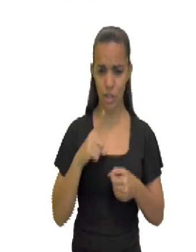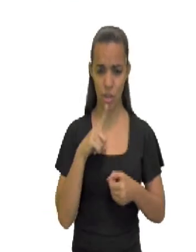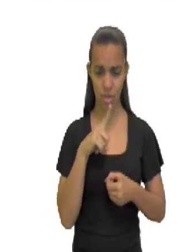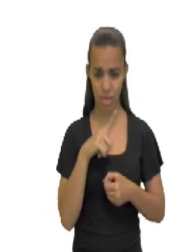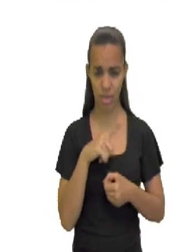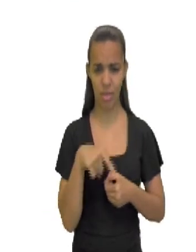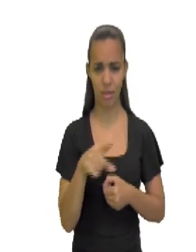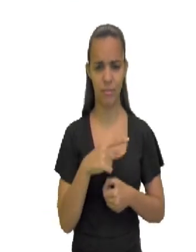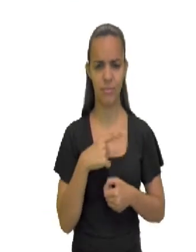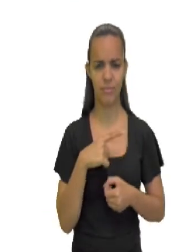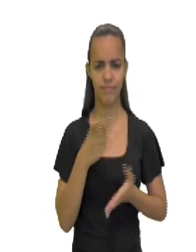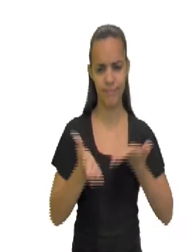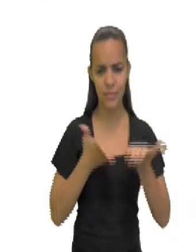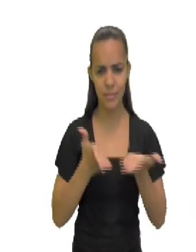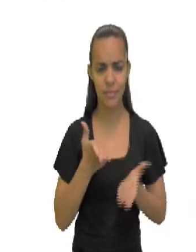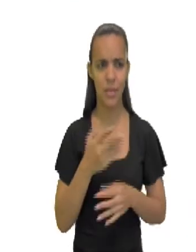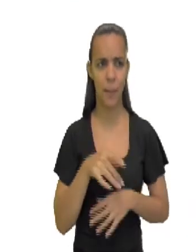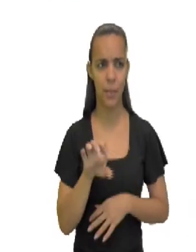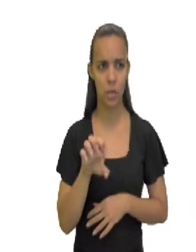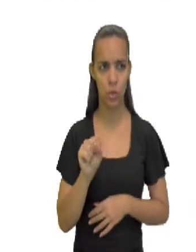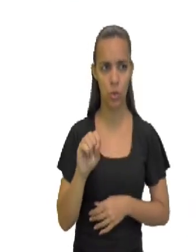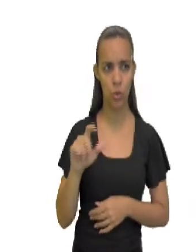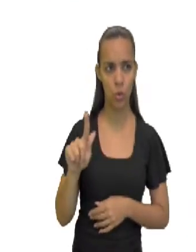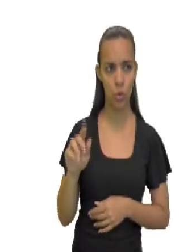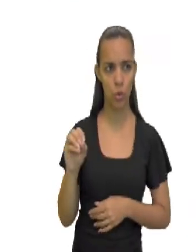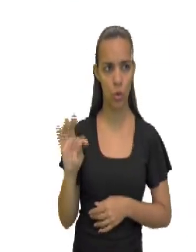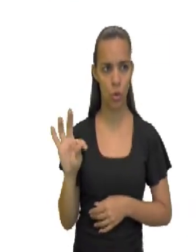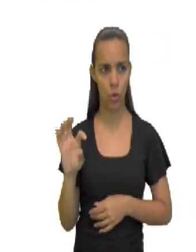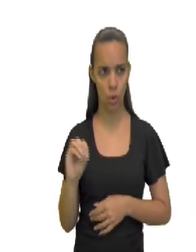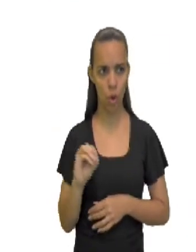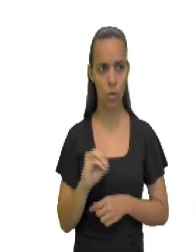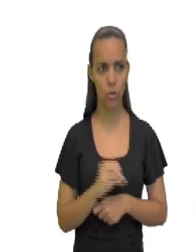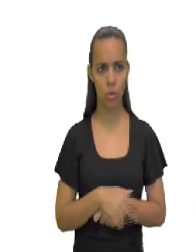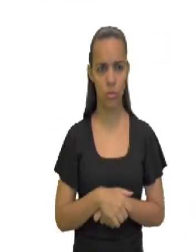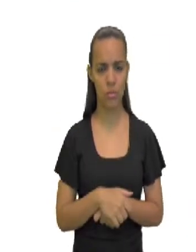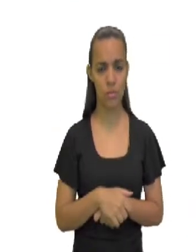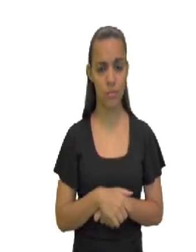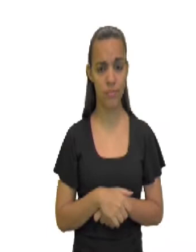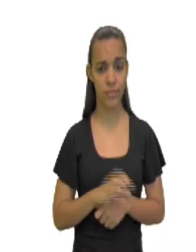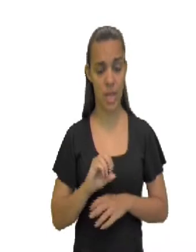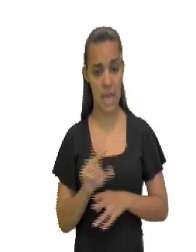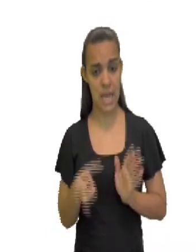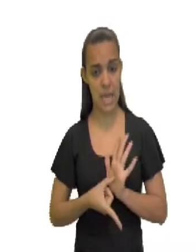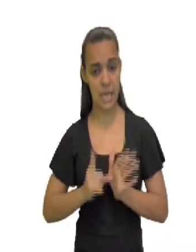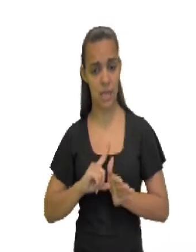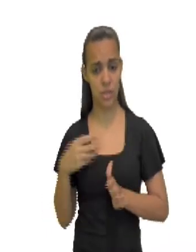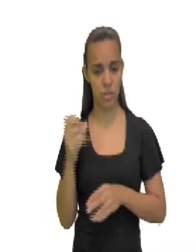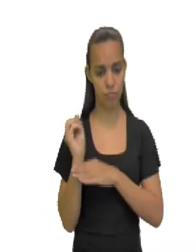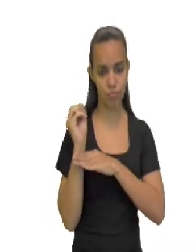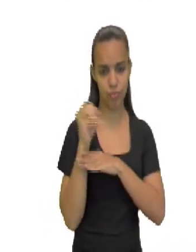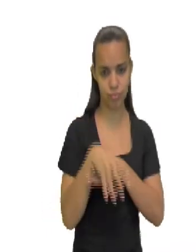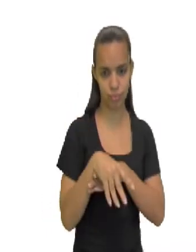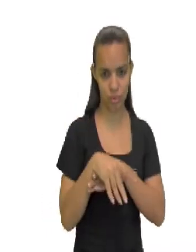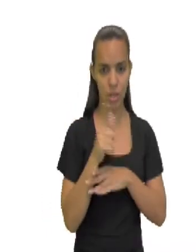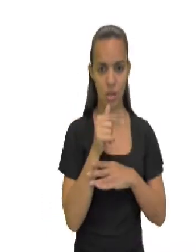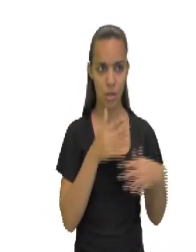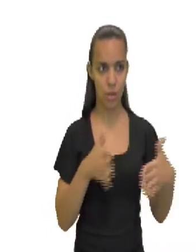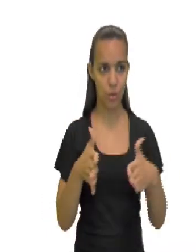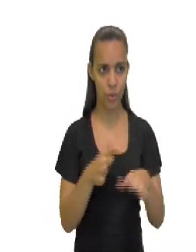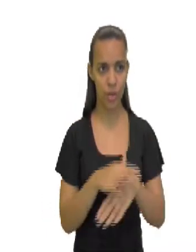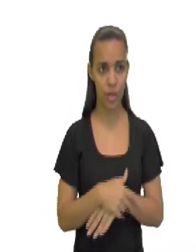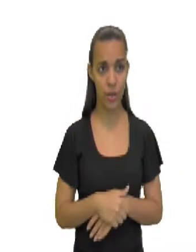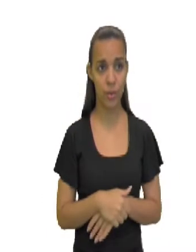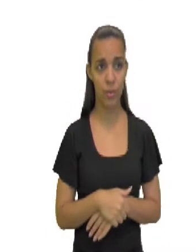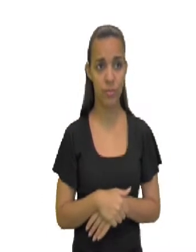o esgoto é tratado antes de ser lançado no rio? Ou se ele vai diretamente para o